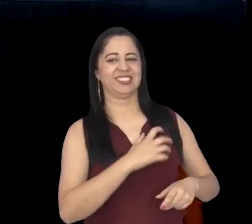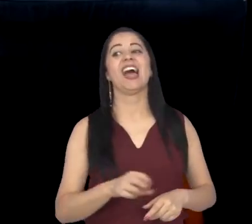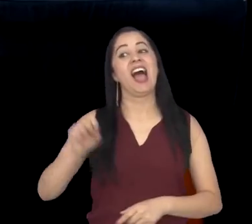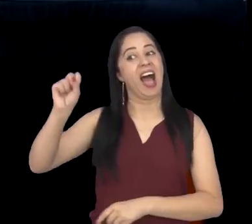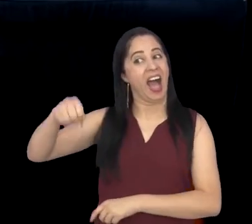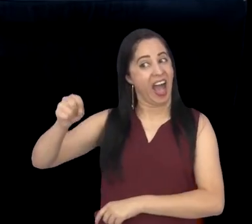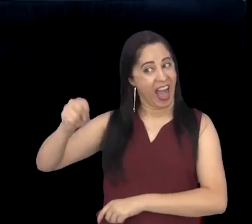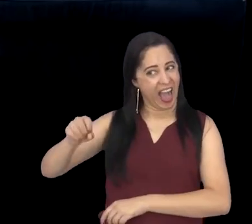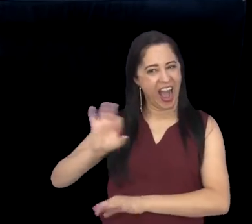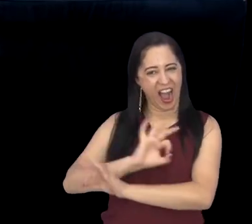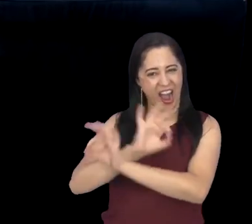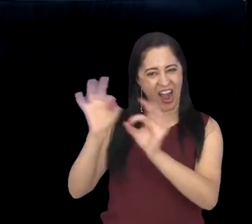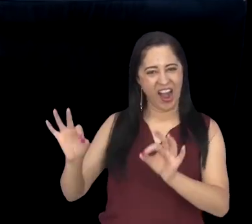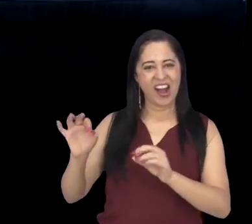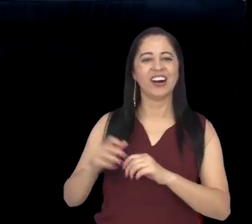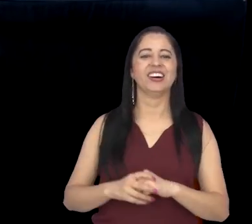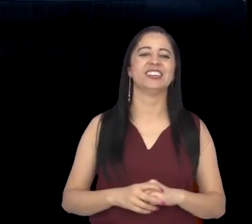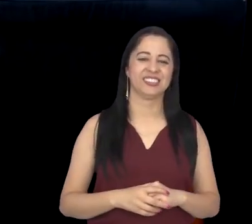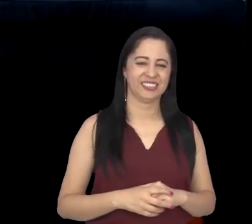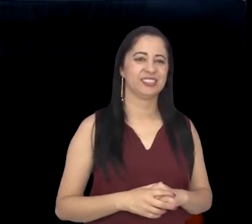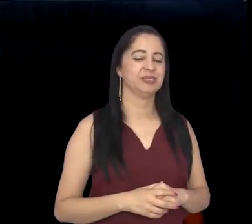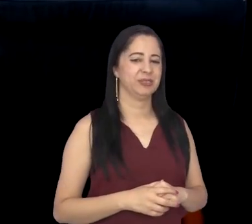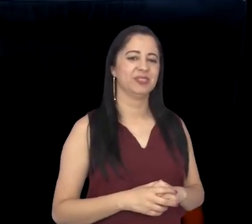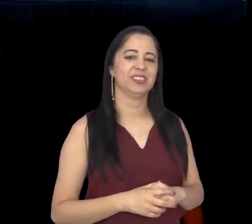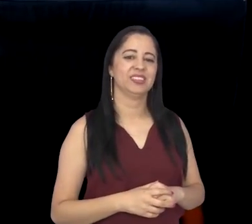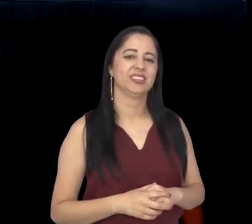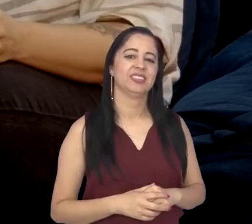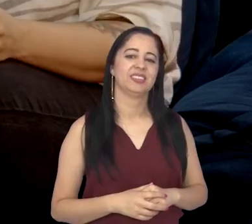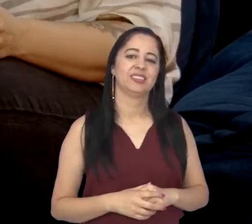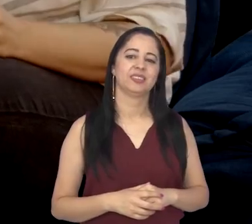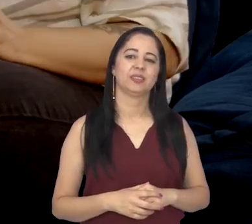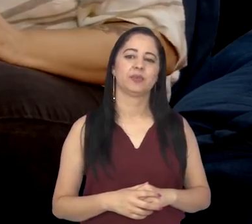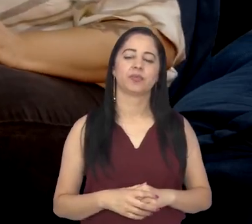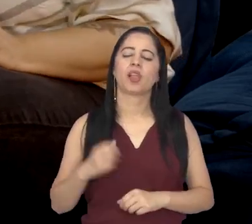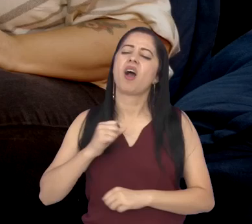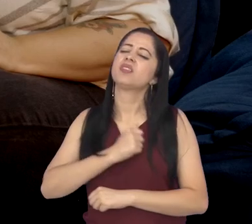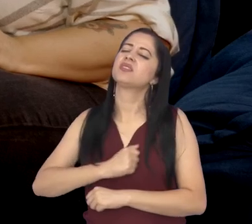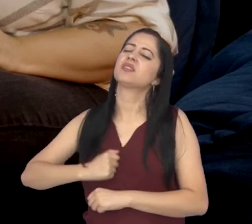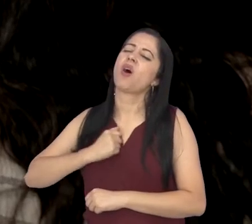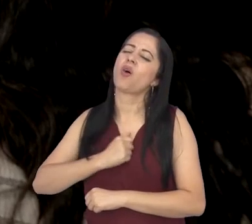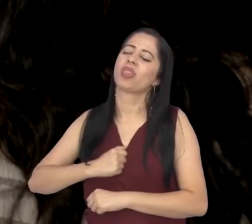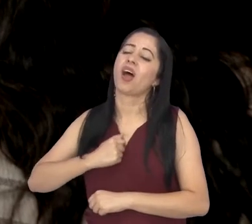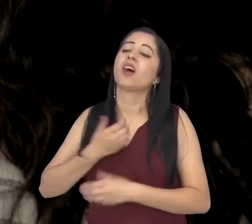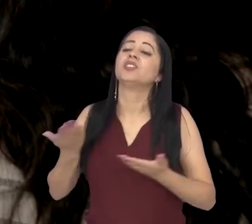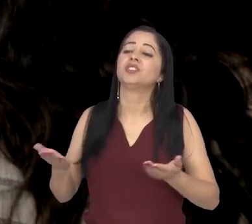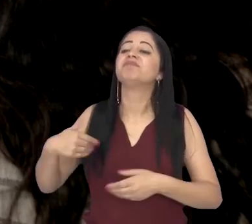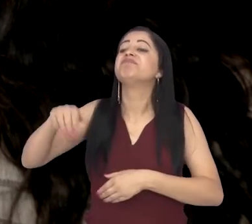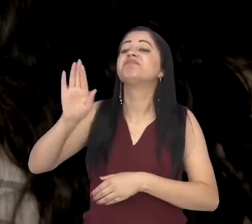O Zezinho Frigi vai gostar, né? Zezinho Frigi vai gostar. Uma saudade.